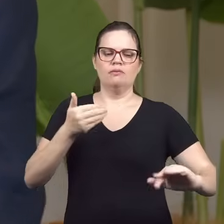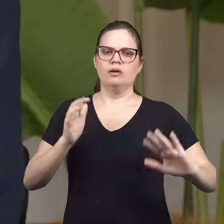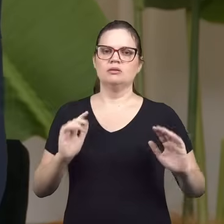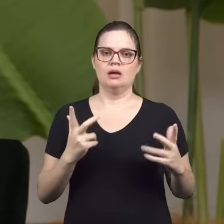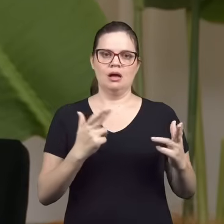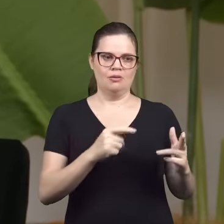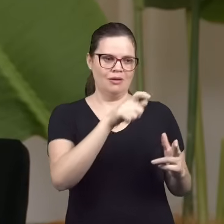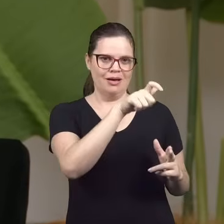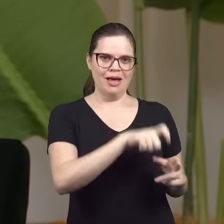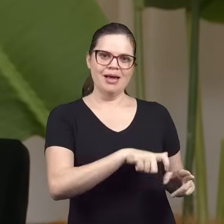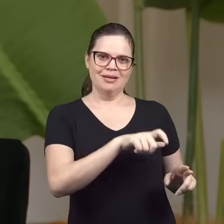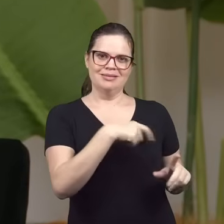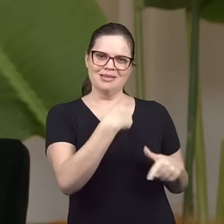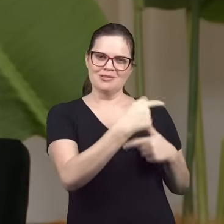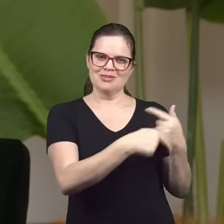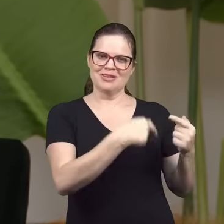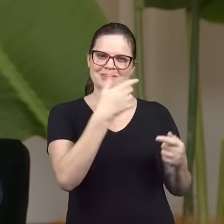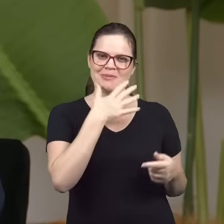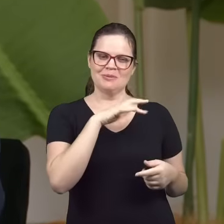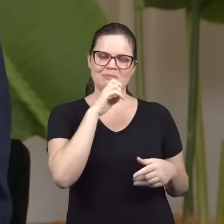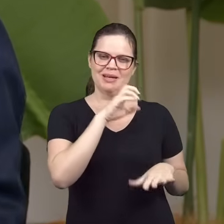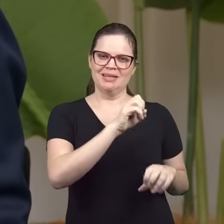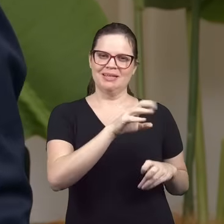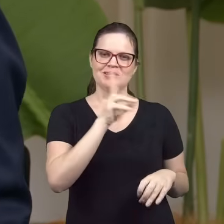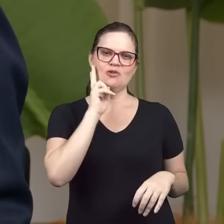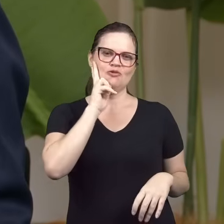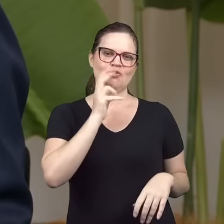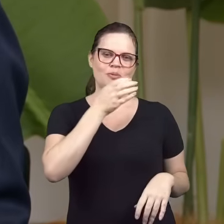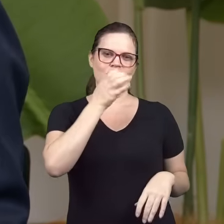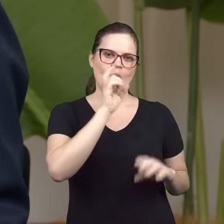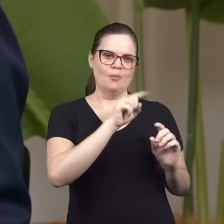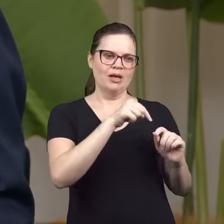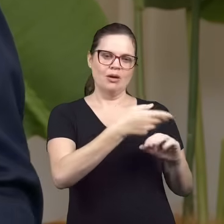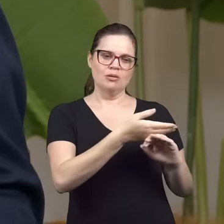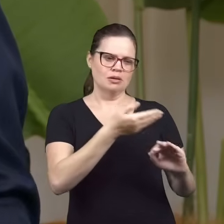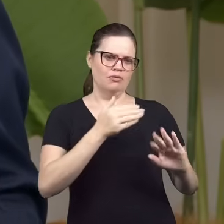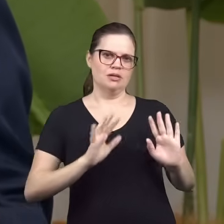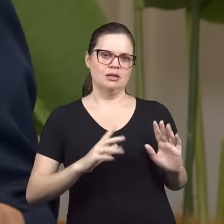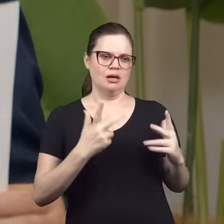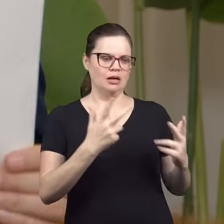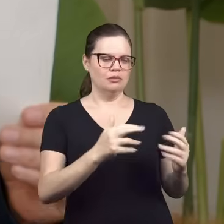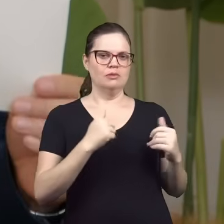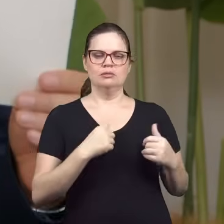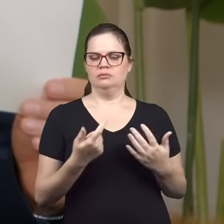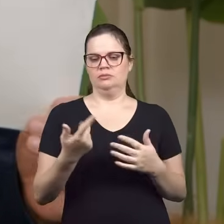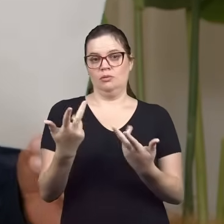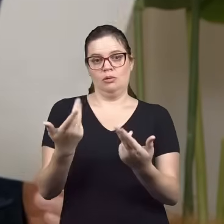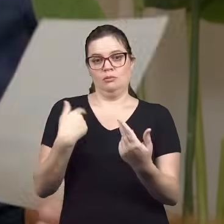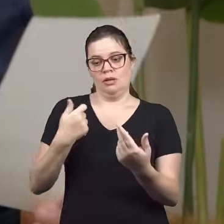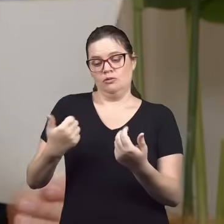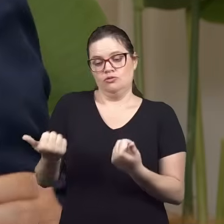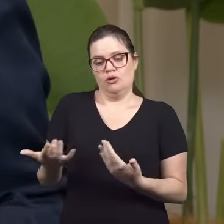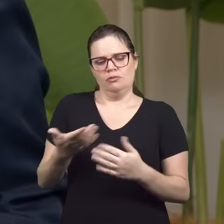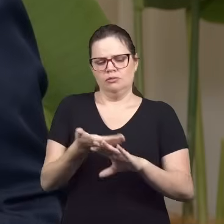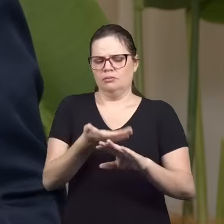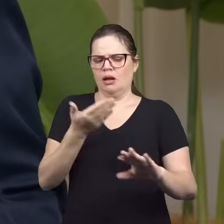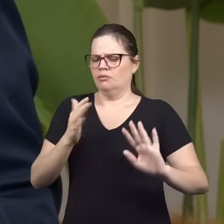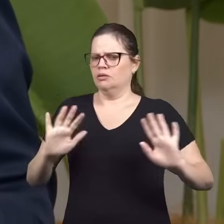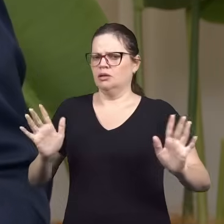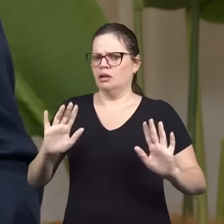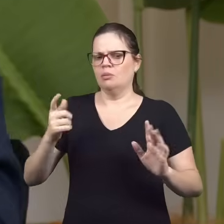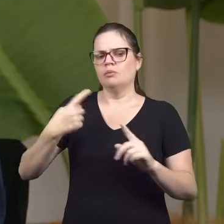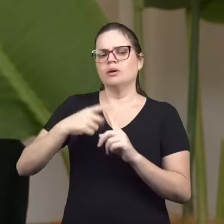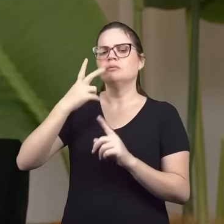posição definida: não faremos isso, porque assim nos ensinou o nosso